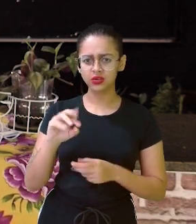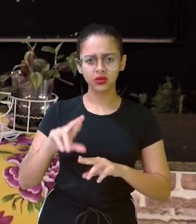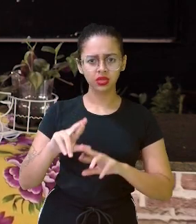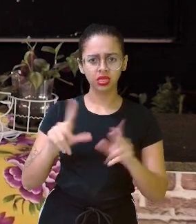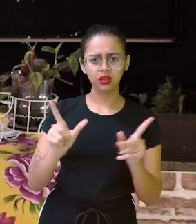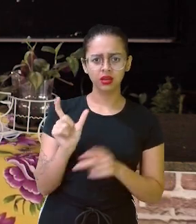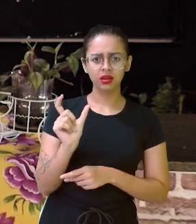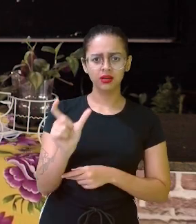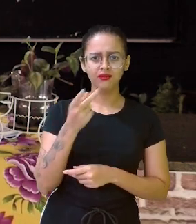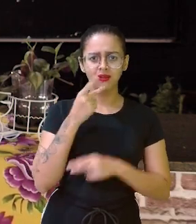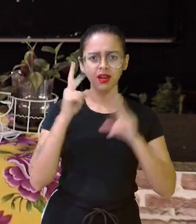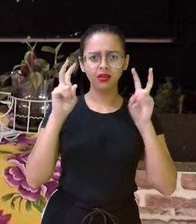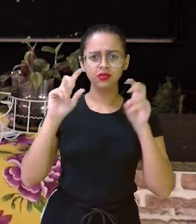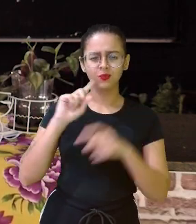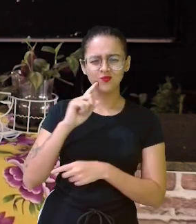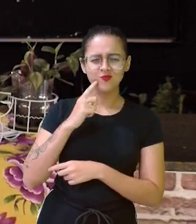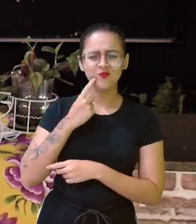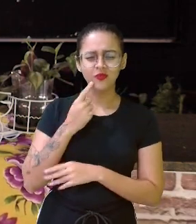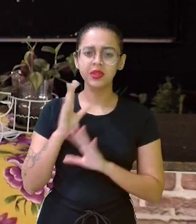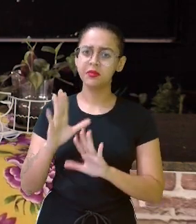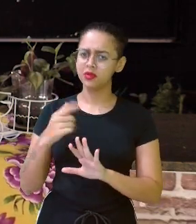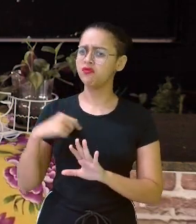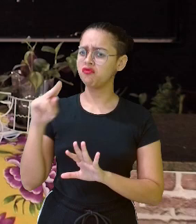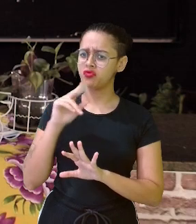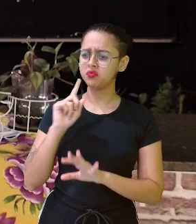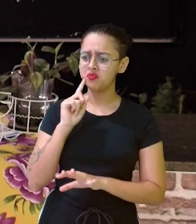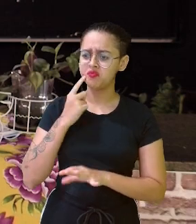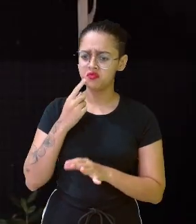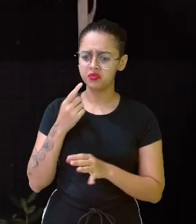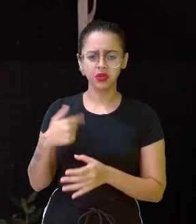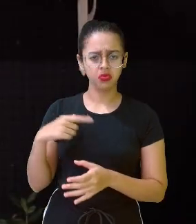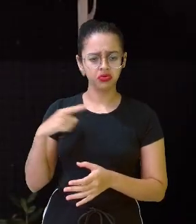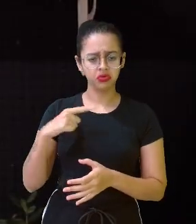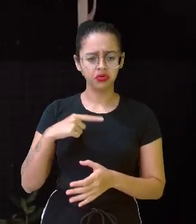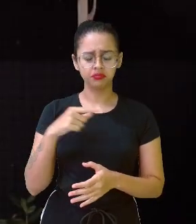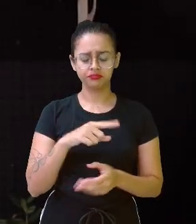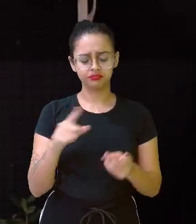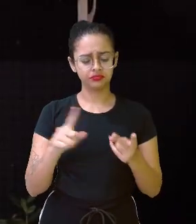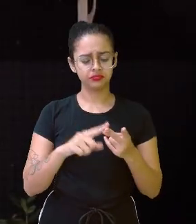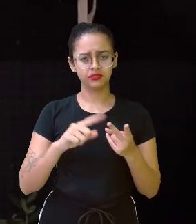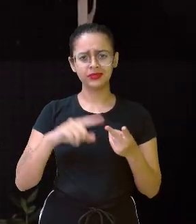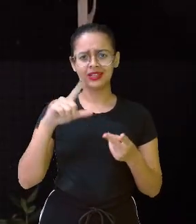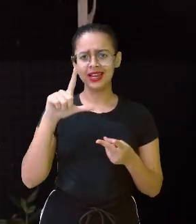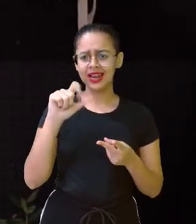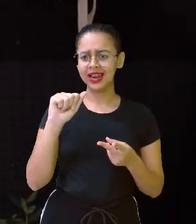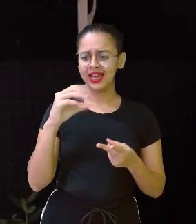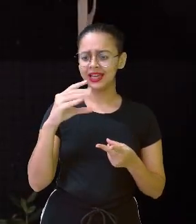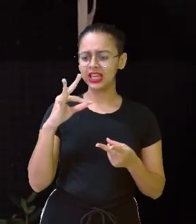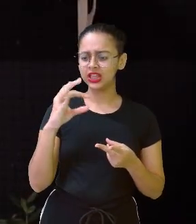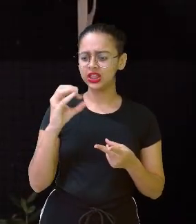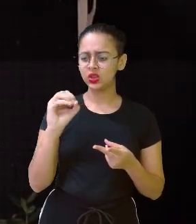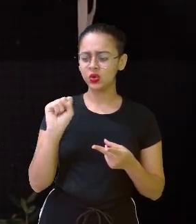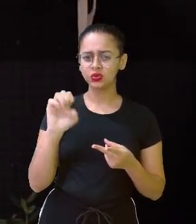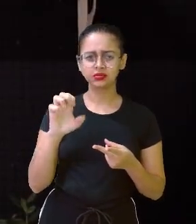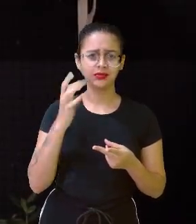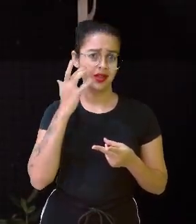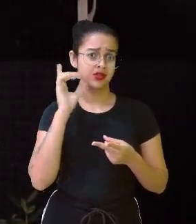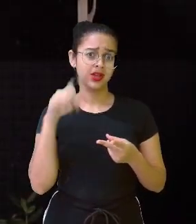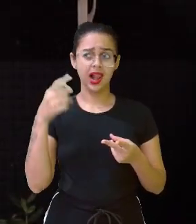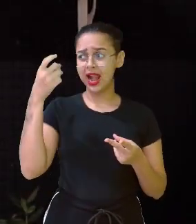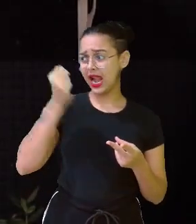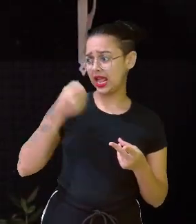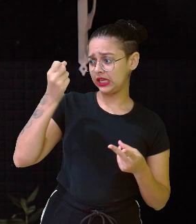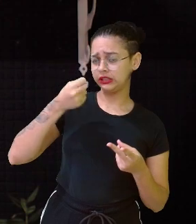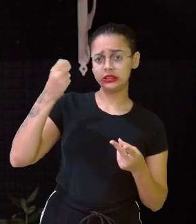limão siciliano. Mas eu vou usar esse limão que eu tenho aqui mesmo. Deixa eu ver mais o quê? Lactose? Deve ser leite, né?